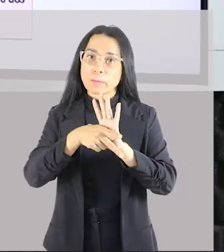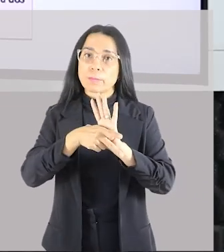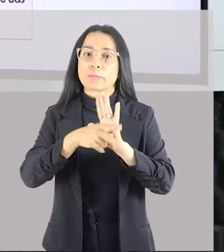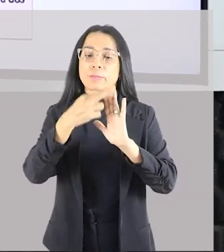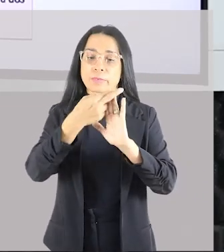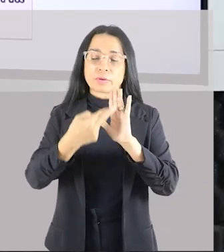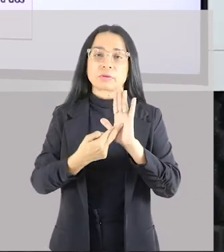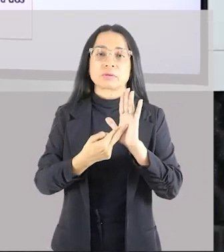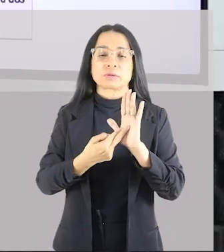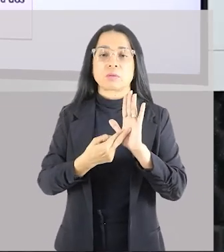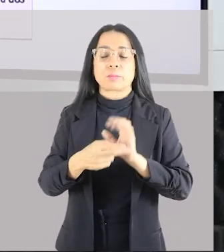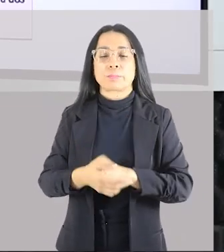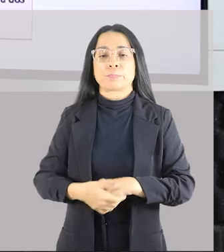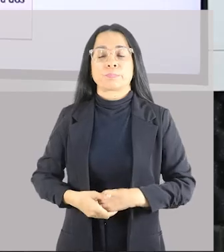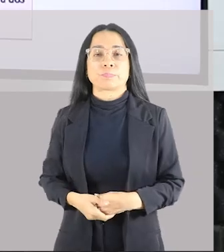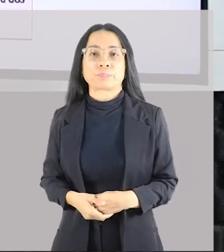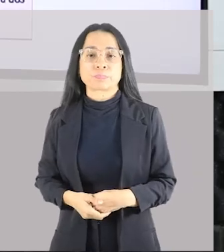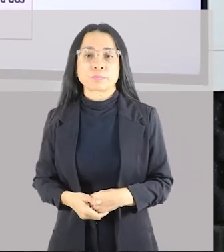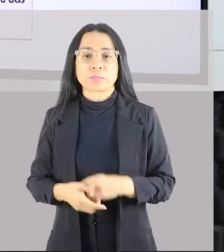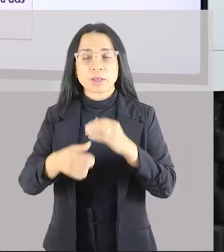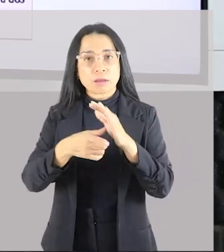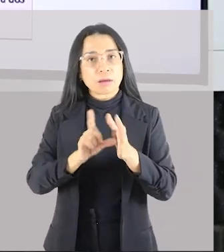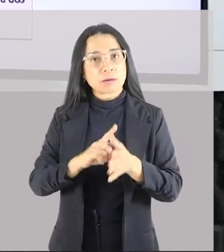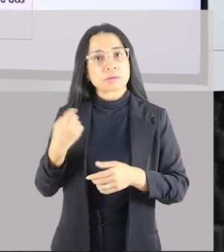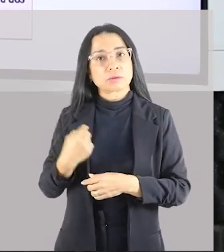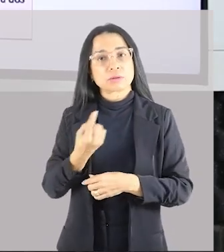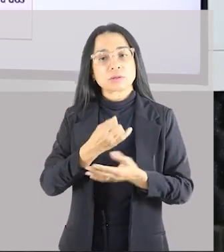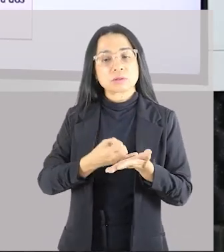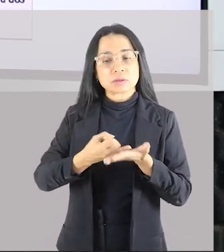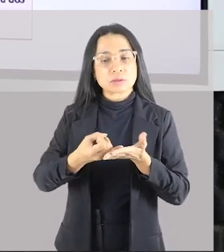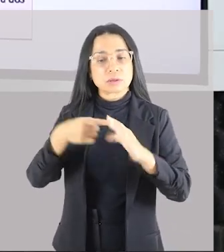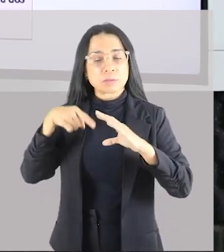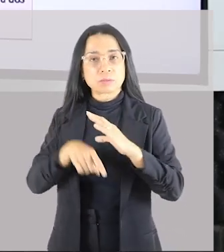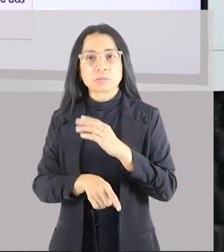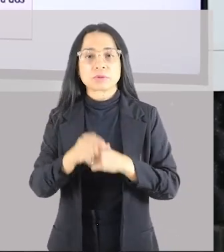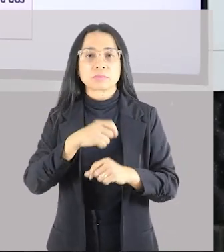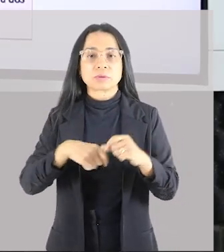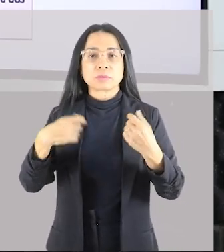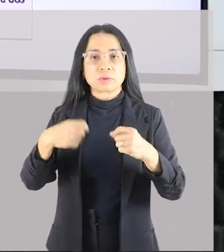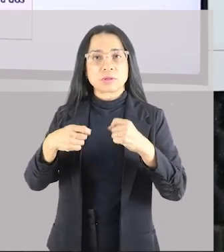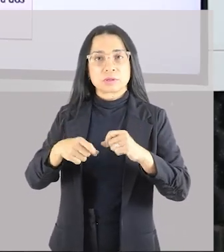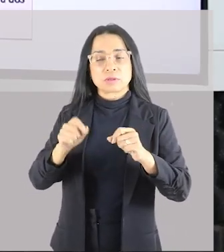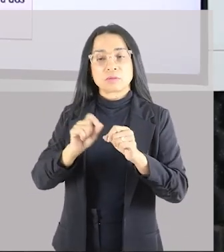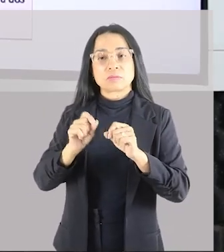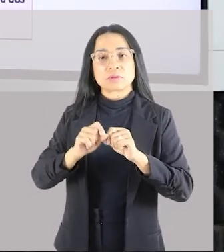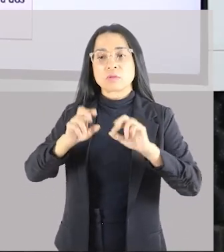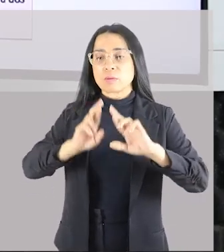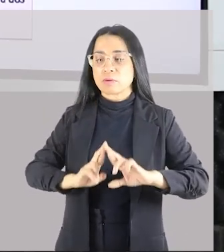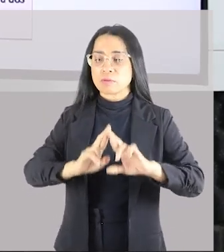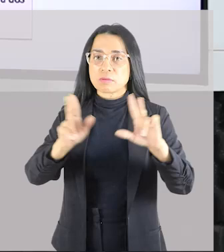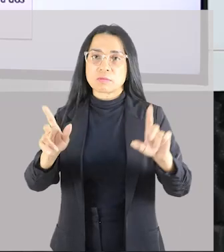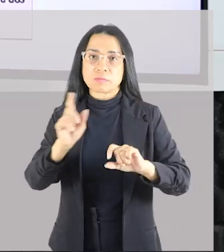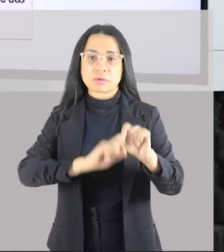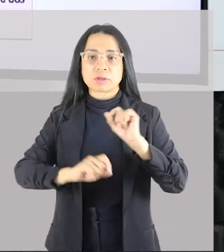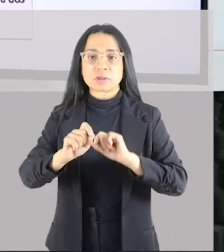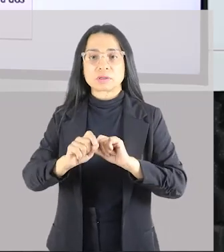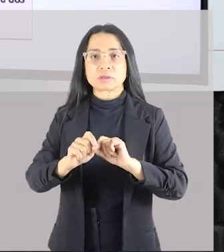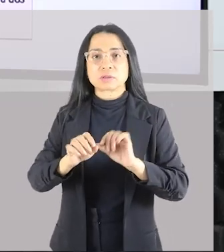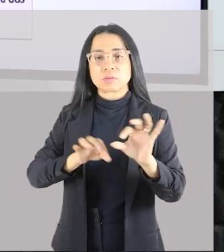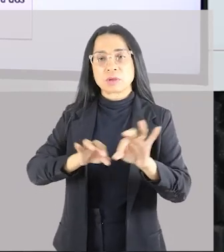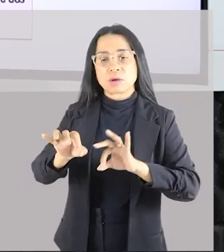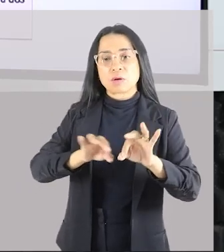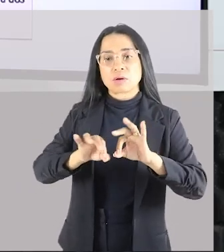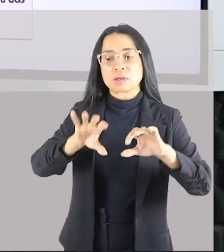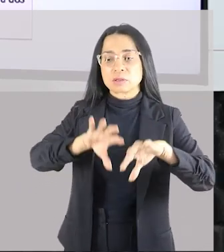redação. Antes da gente iniciar com mais profundidade, eu preciso fazer uma diferença aqui sobre a divisão do